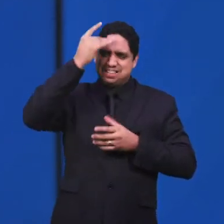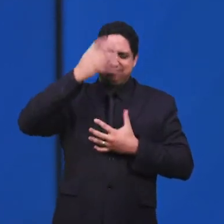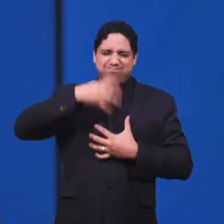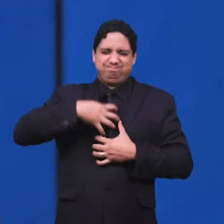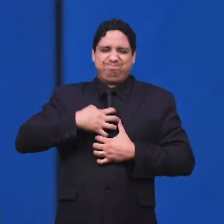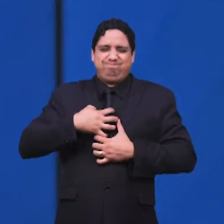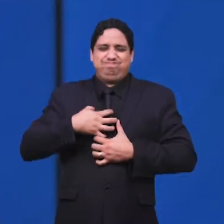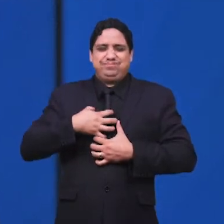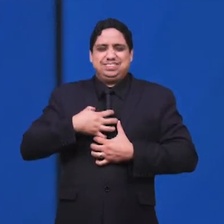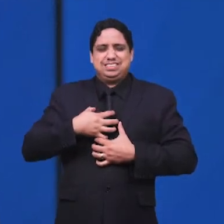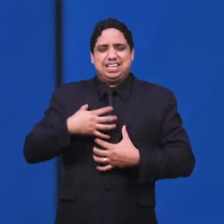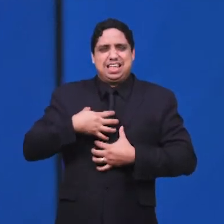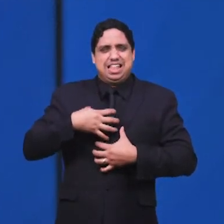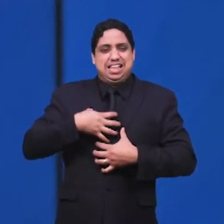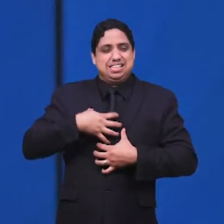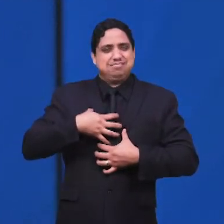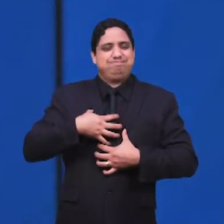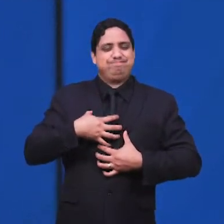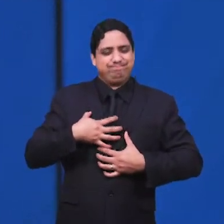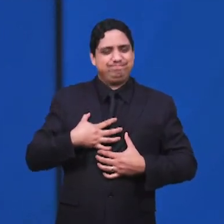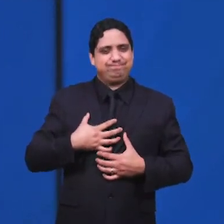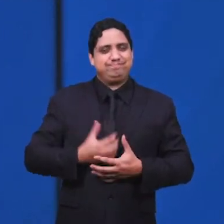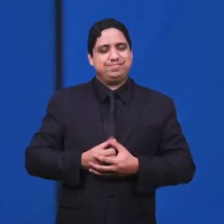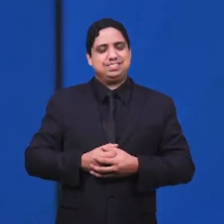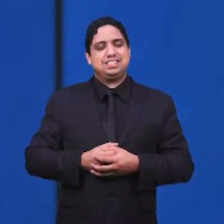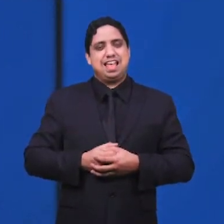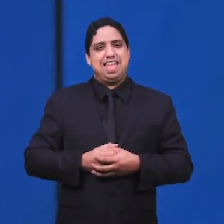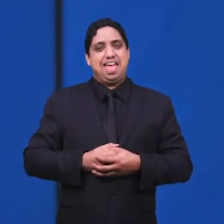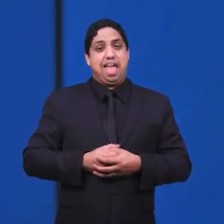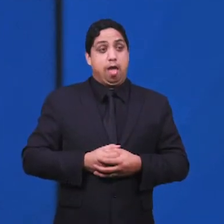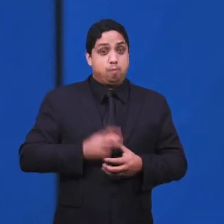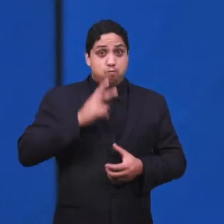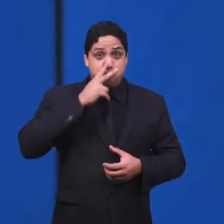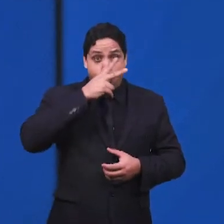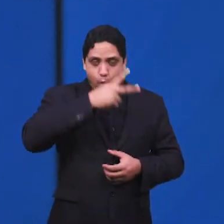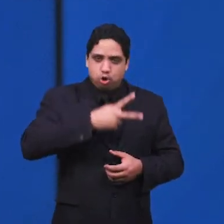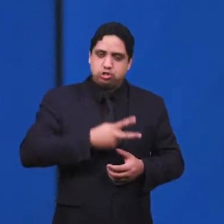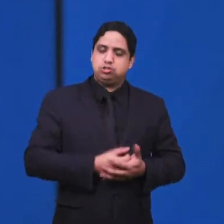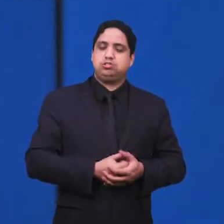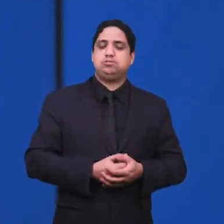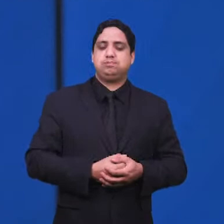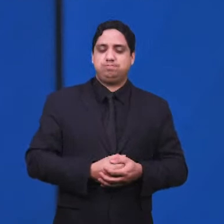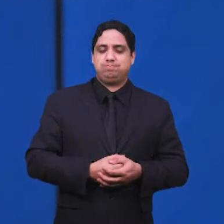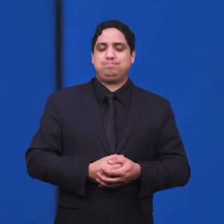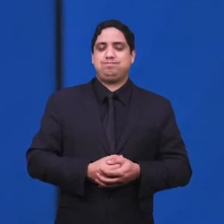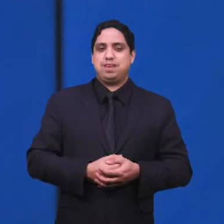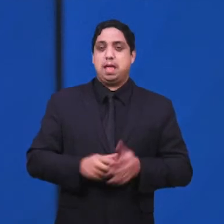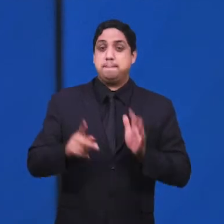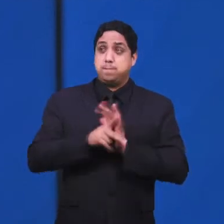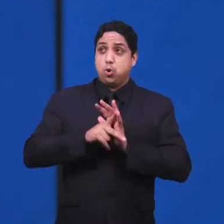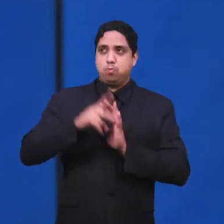está inerente ao Senhor, como a irmã colocou. É inerente dele, é inerente a Ele. Isso